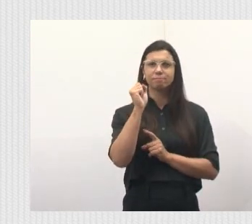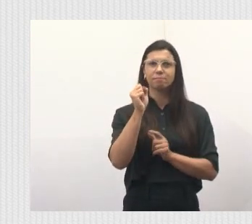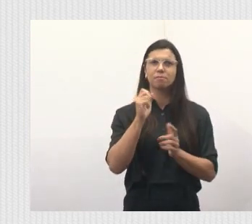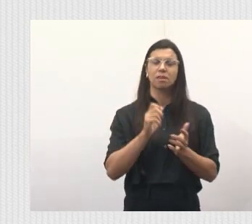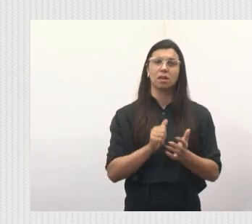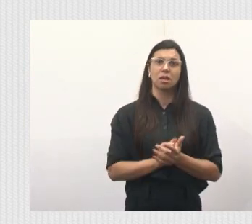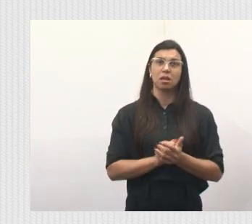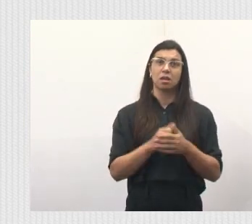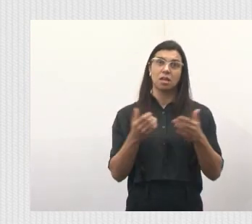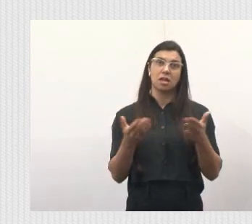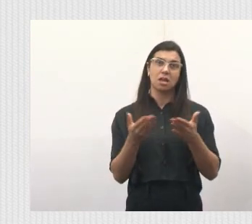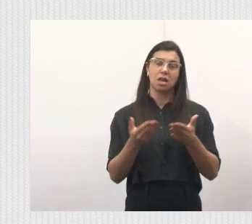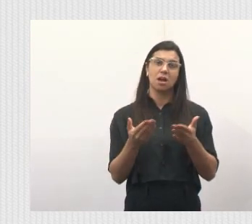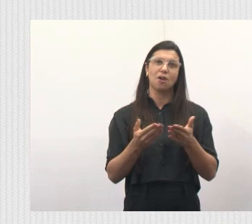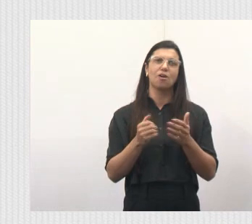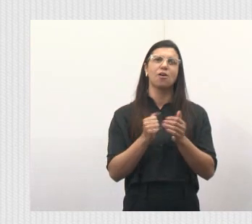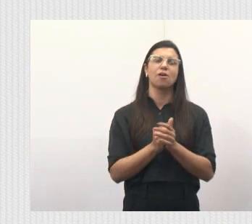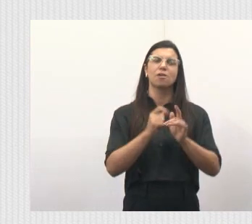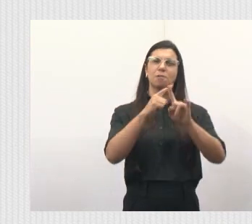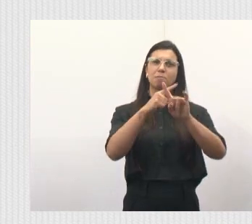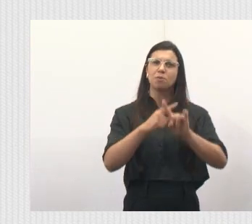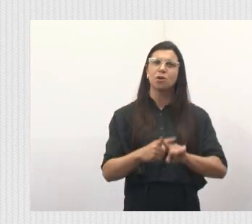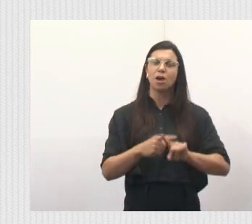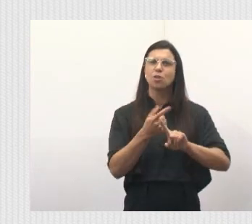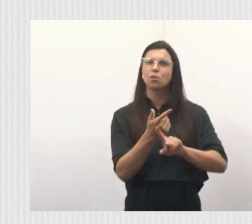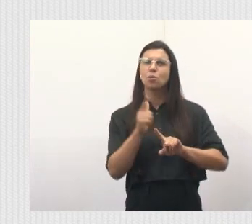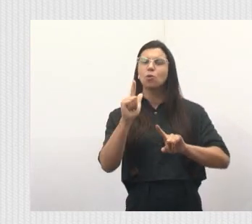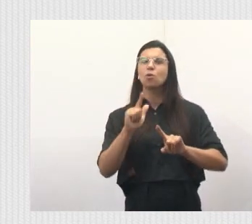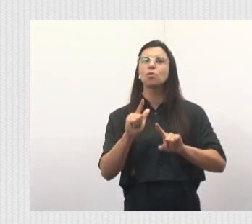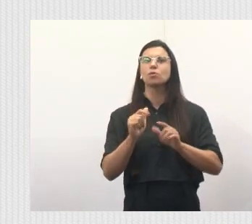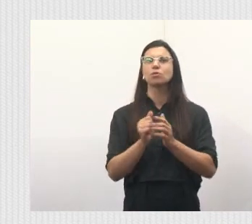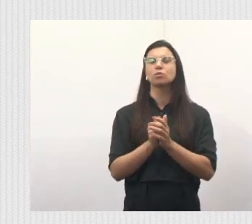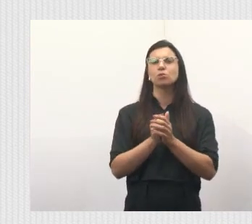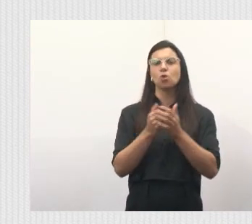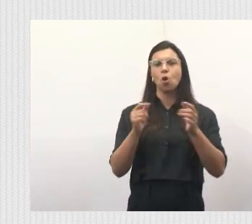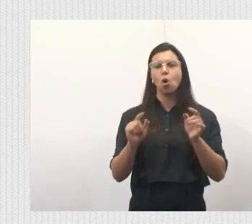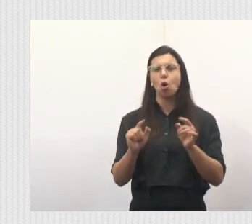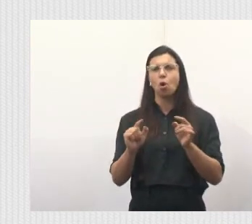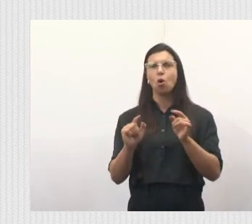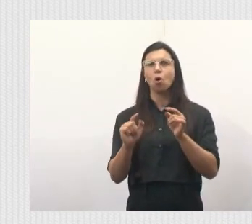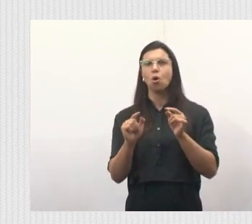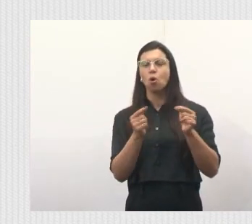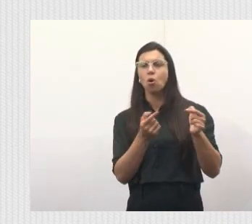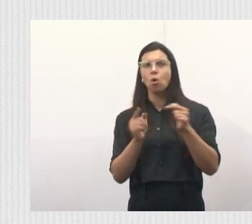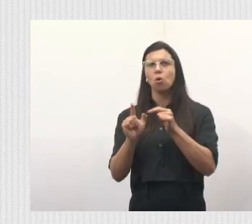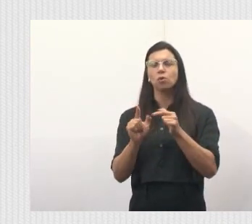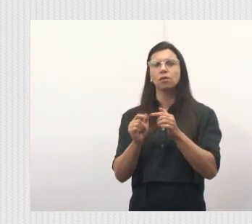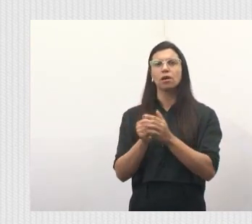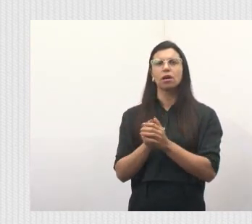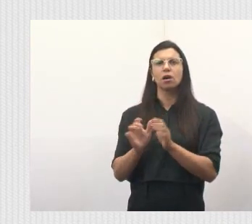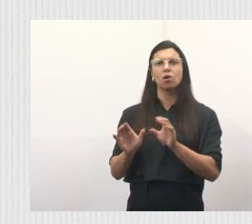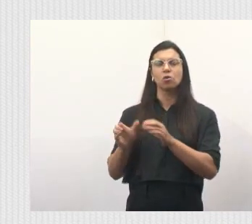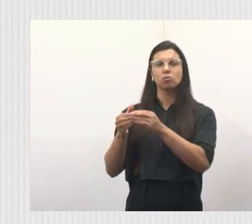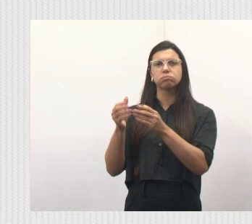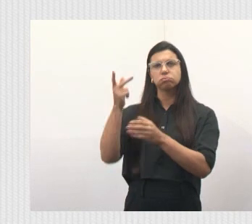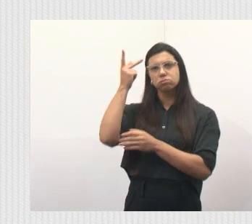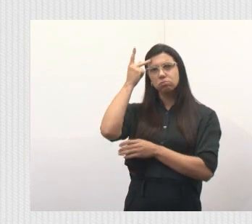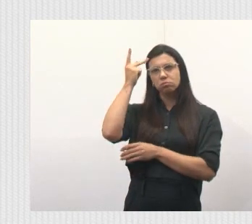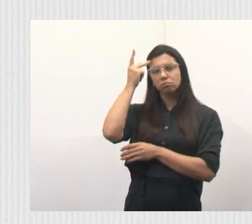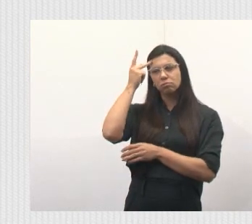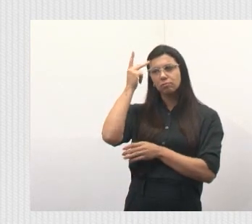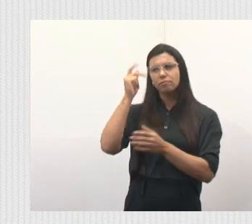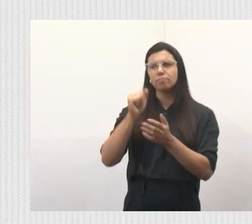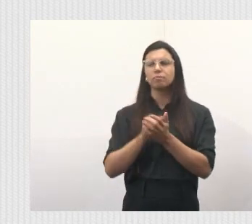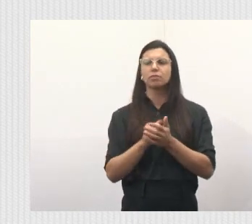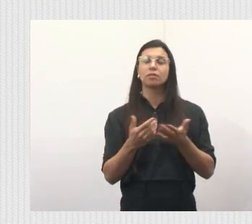e agora vai para a final contra uma equipe de São Paulo. E a final vai ser realizada aqui também, na arena, ali no balneário,